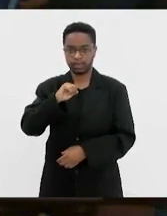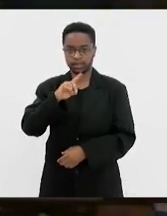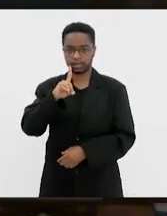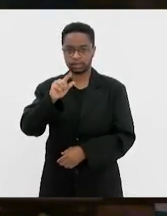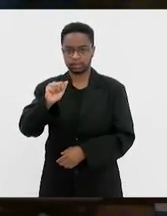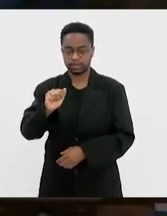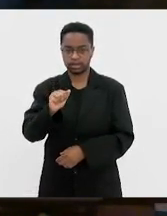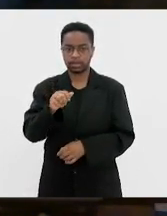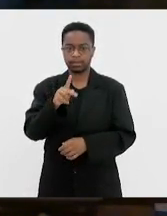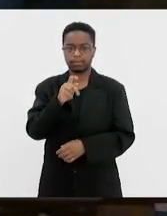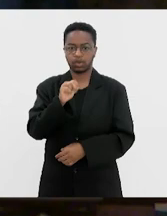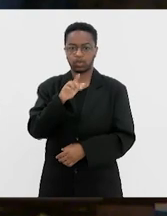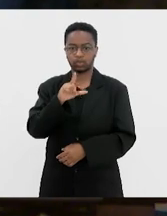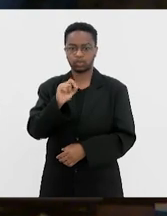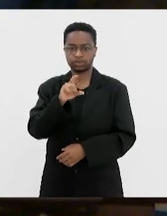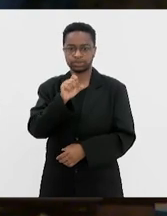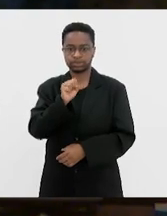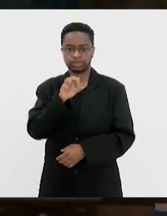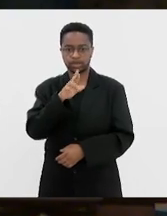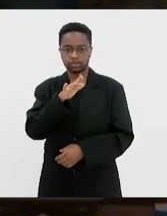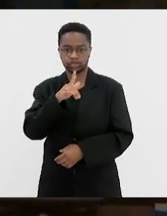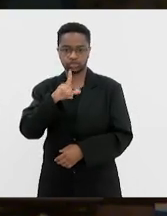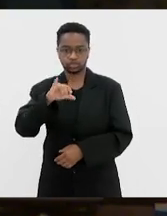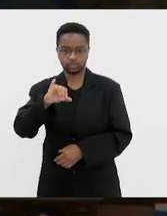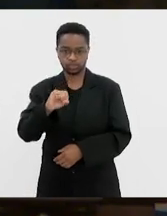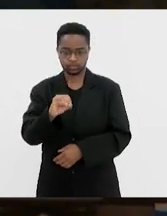Paulo Sérgio Correia Miranda,